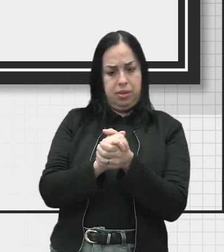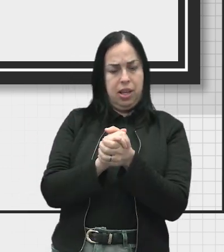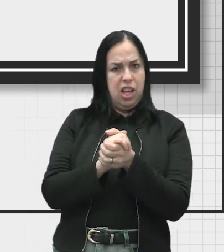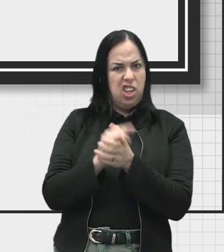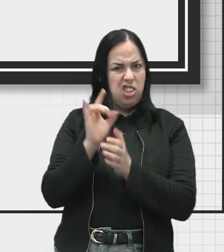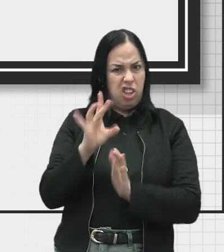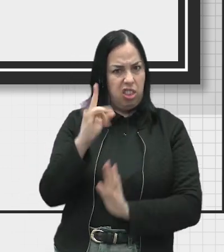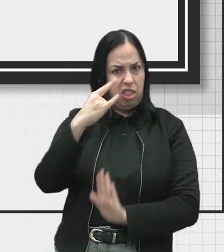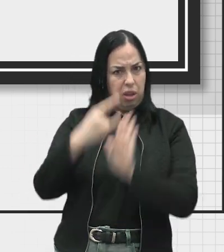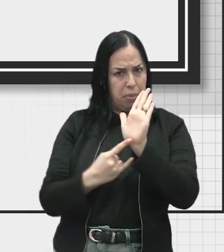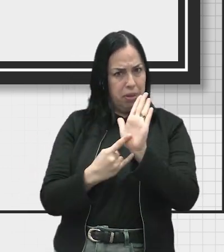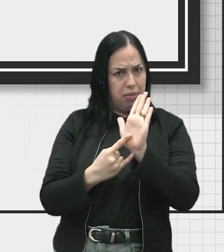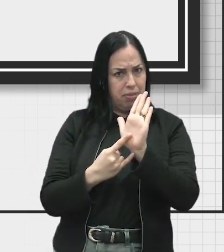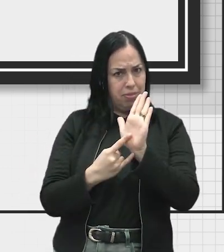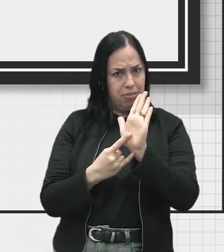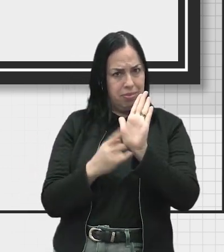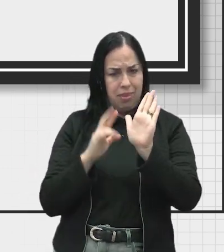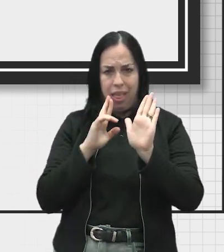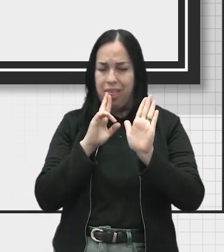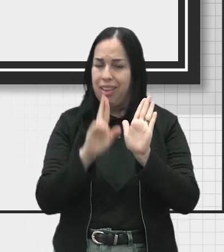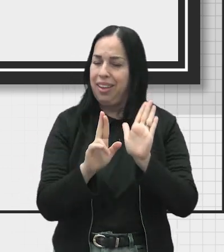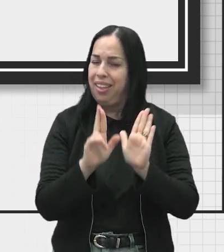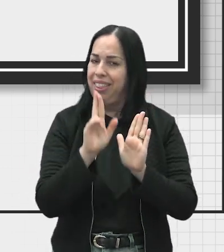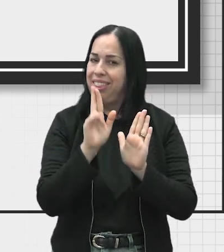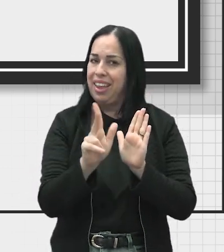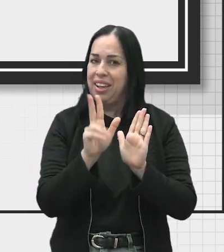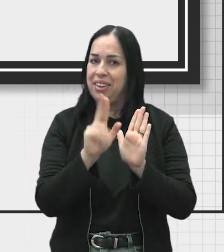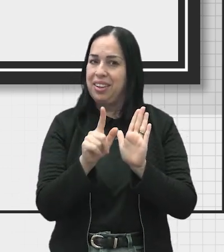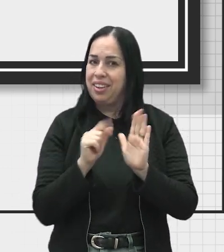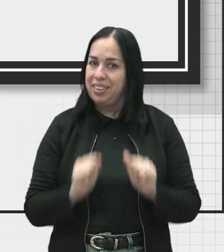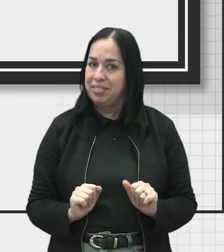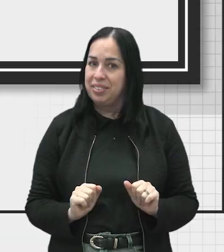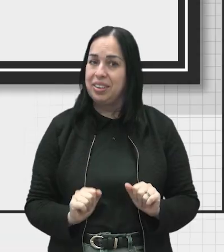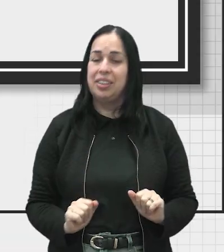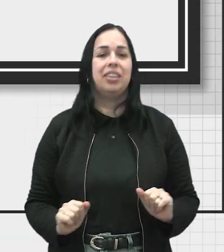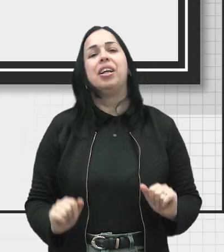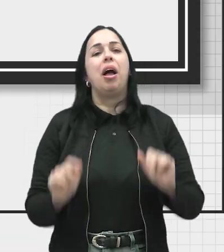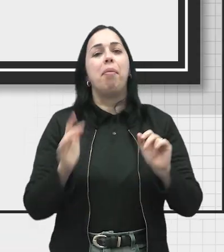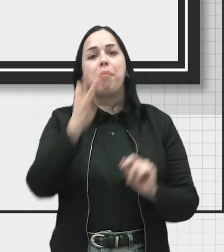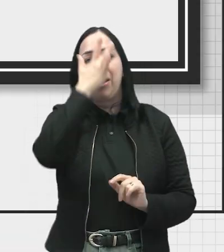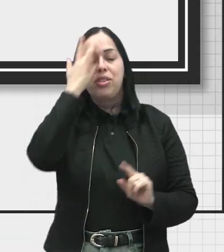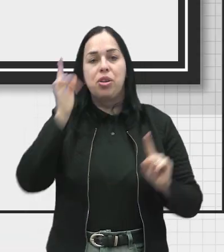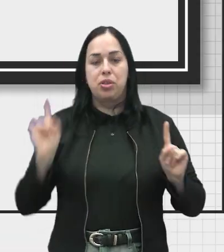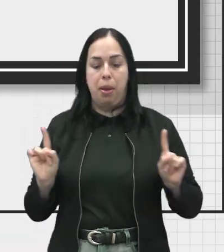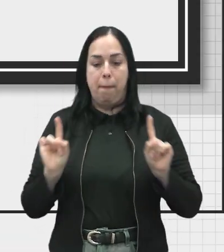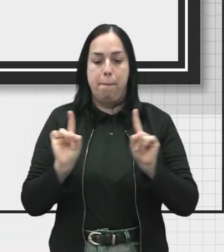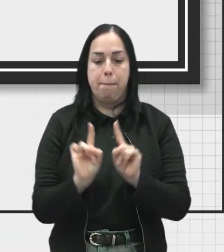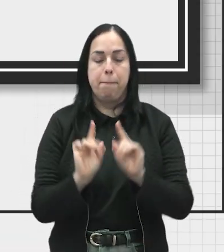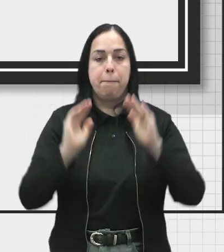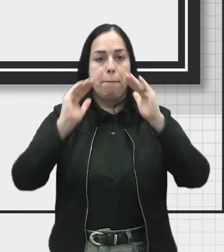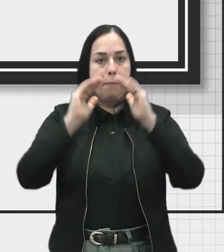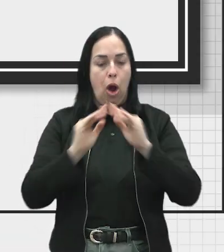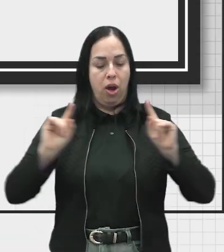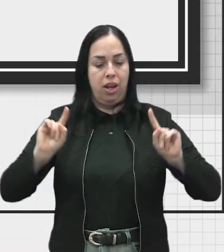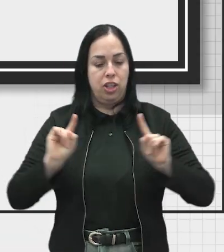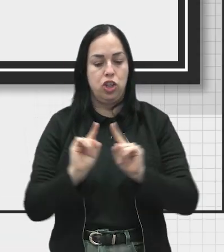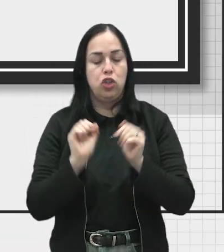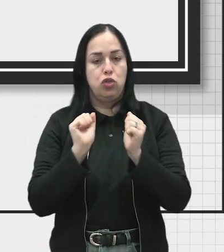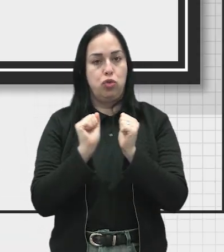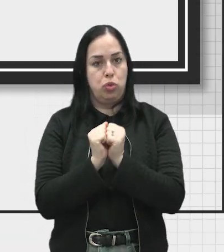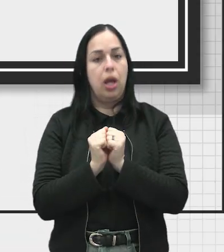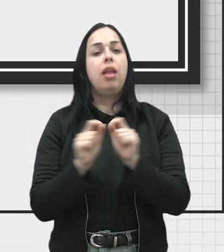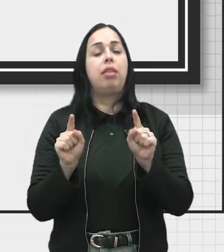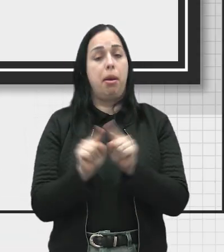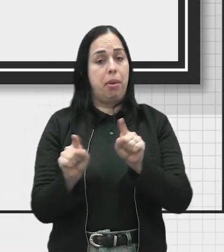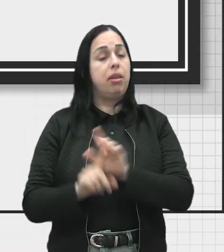casamento é só no papel? Te respondo, nem sempre. Quem vive em união estável também tem direitos reconhecidos